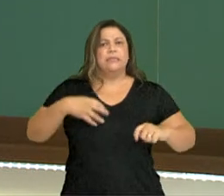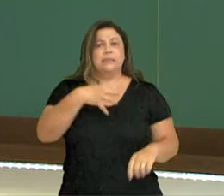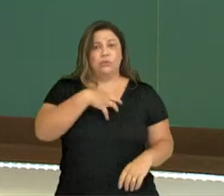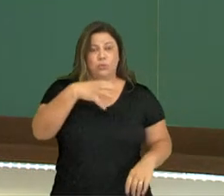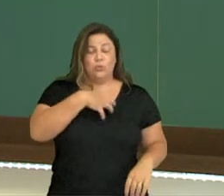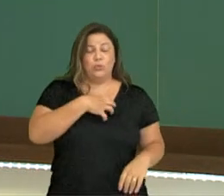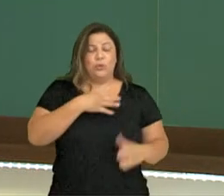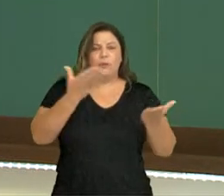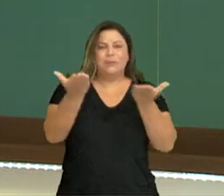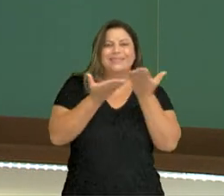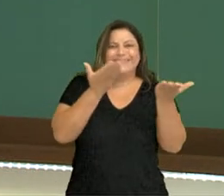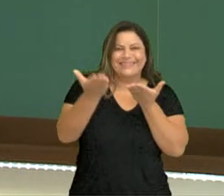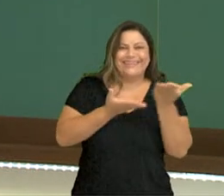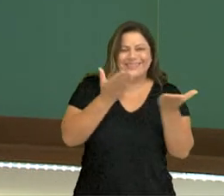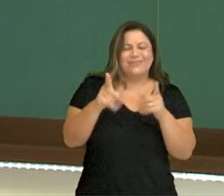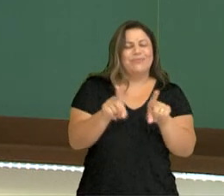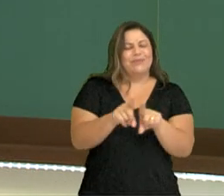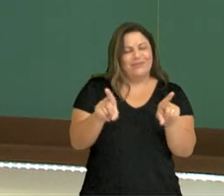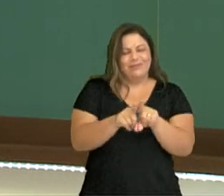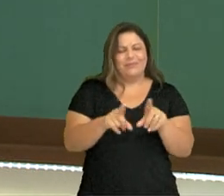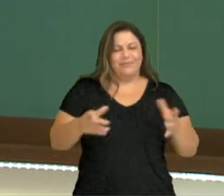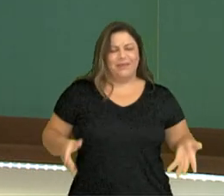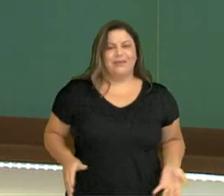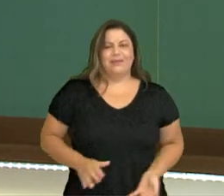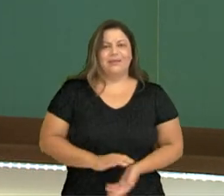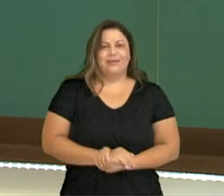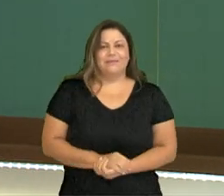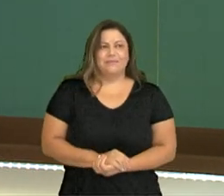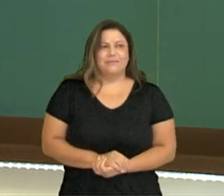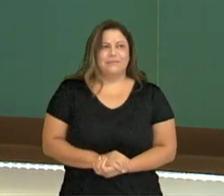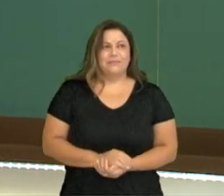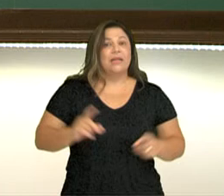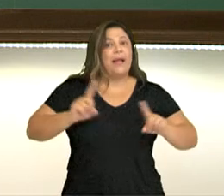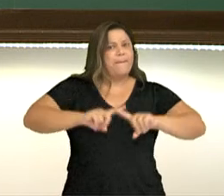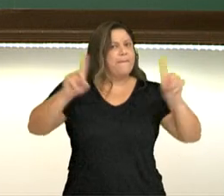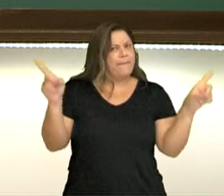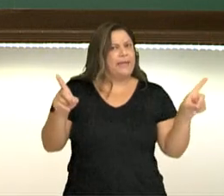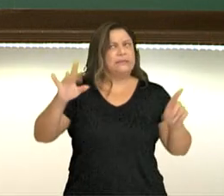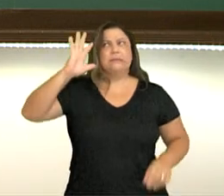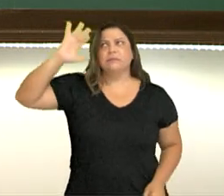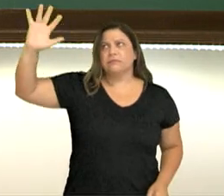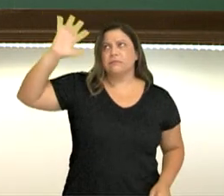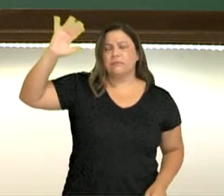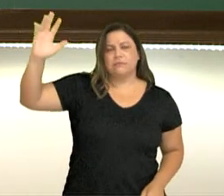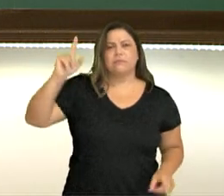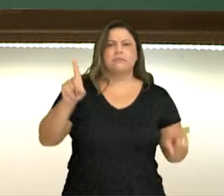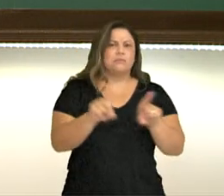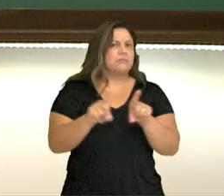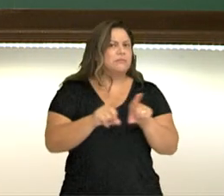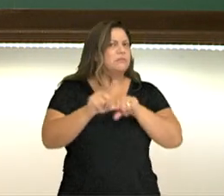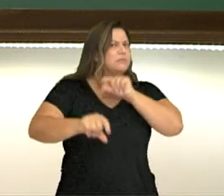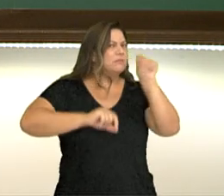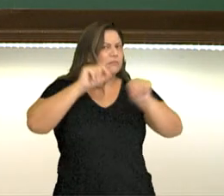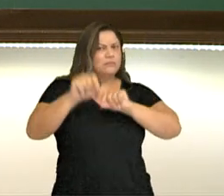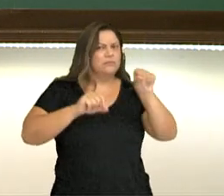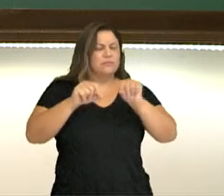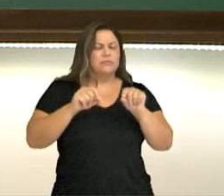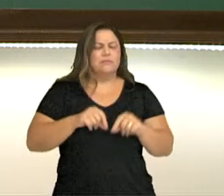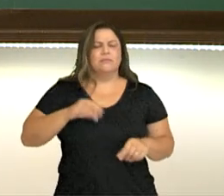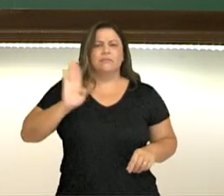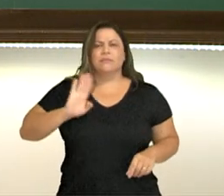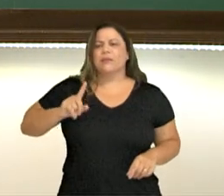de tratamento também nesses casos. Mas vamos refletir um pouquinho, né, do que será que as bactérias se